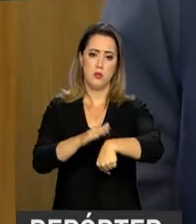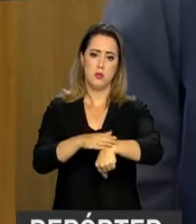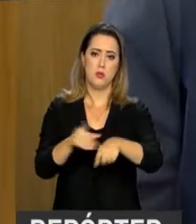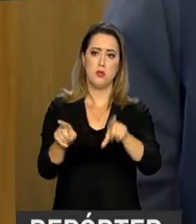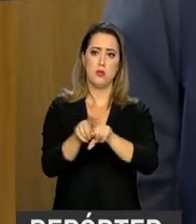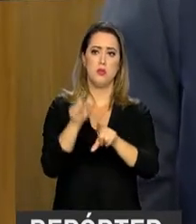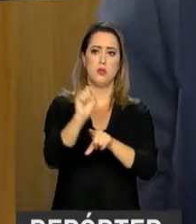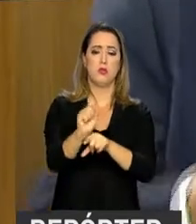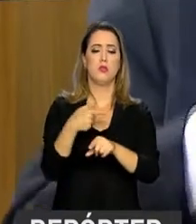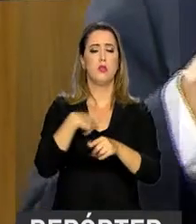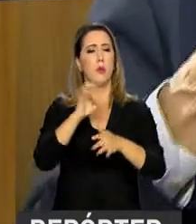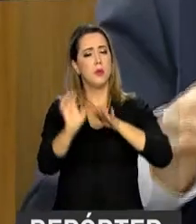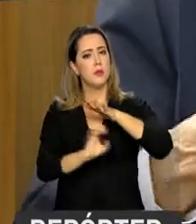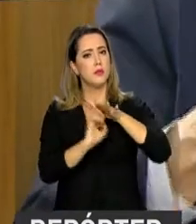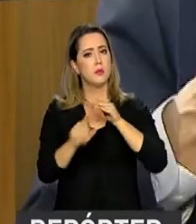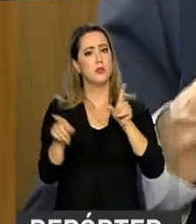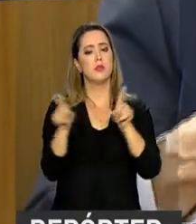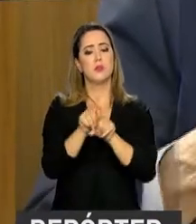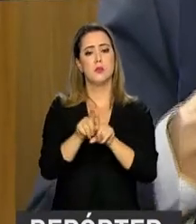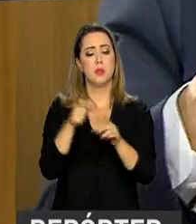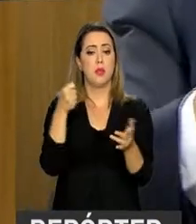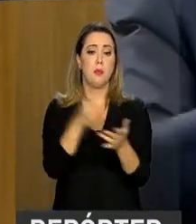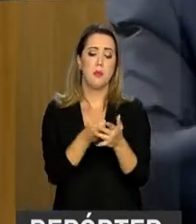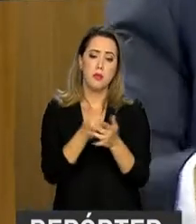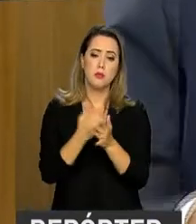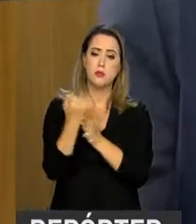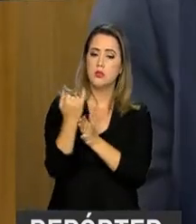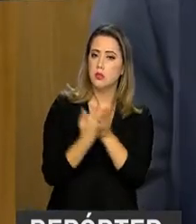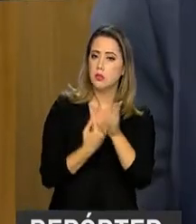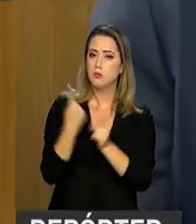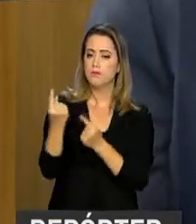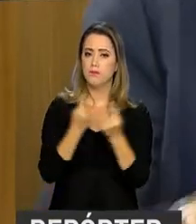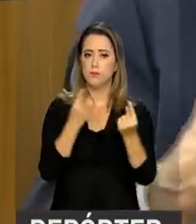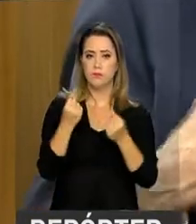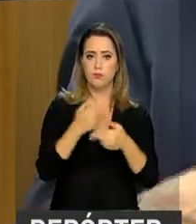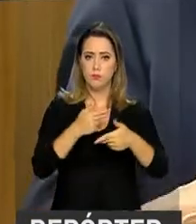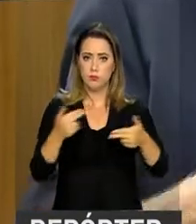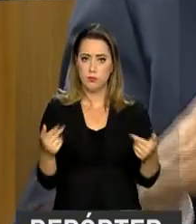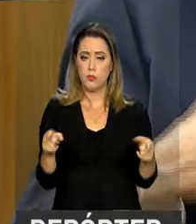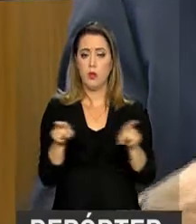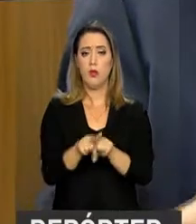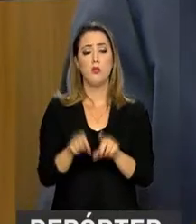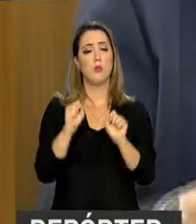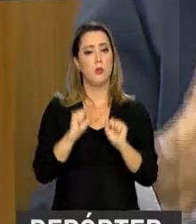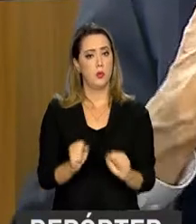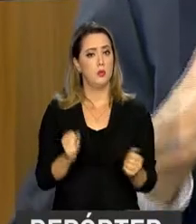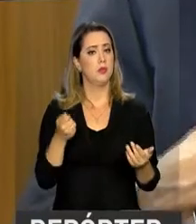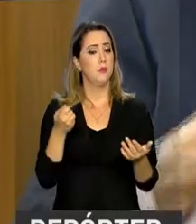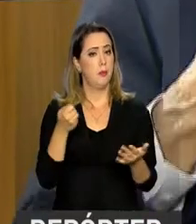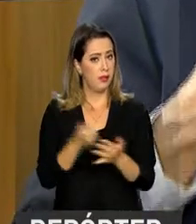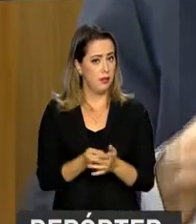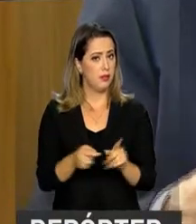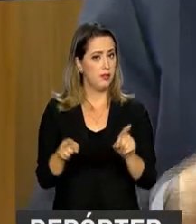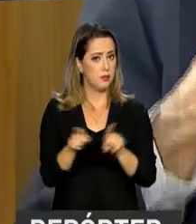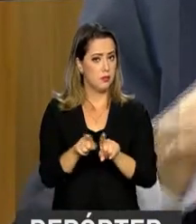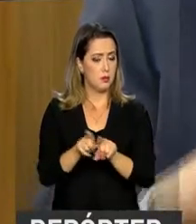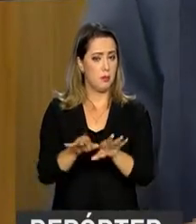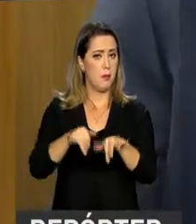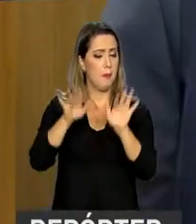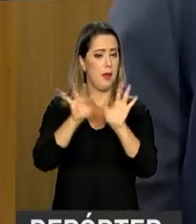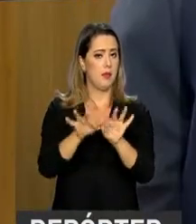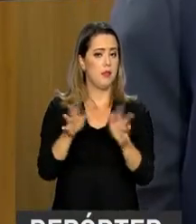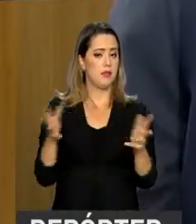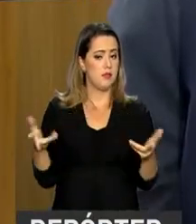empresas também que pagam impostos sobre cada produto que possam também ter um sistema mais